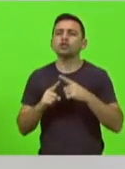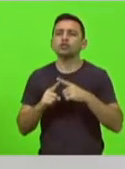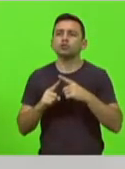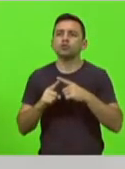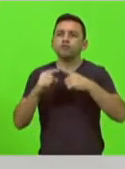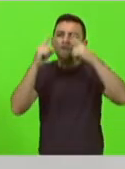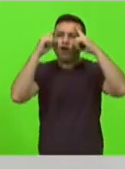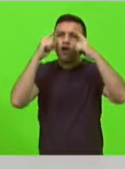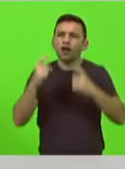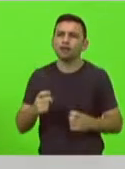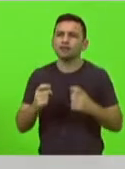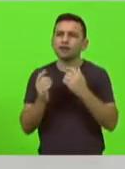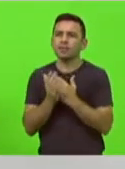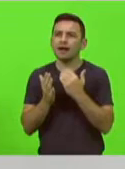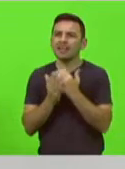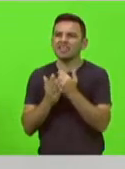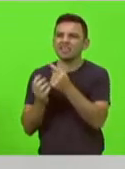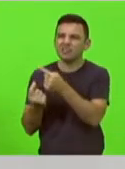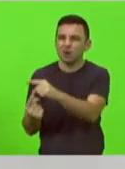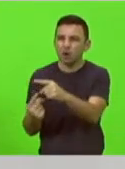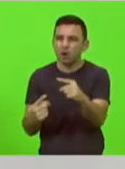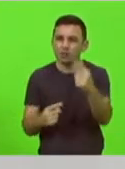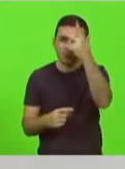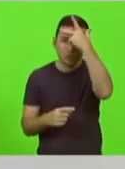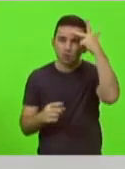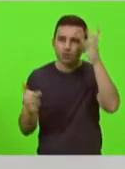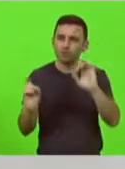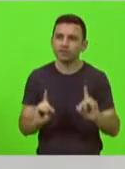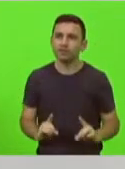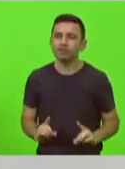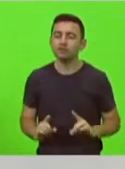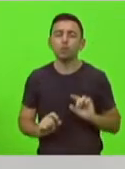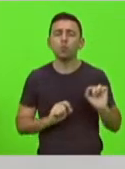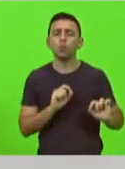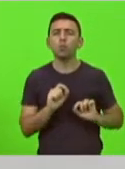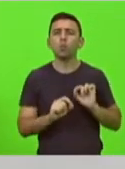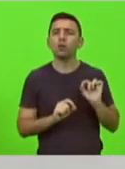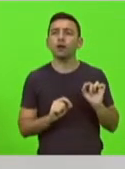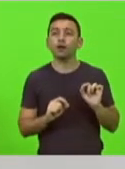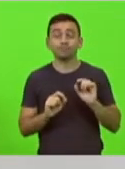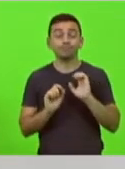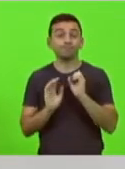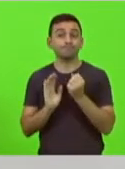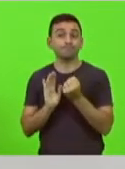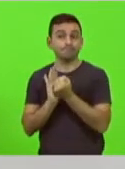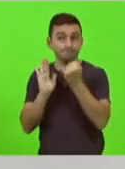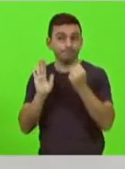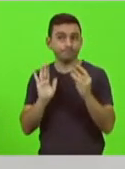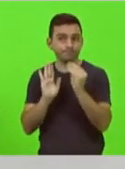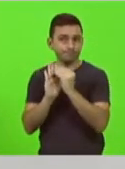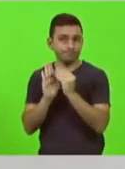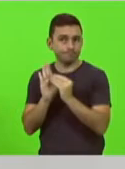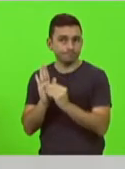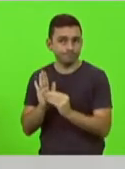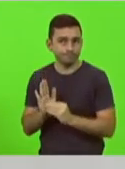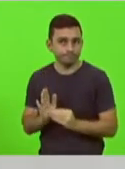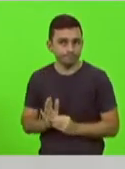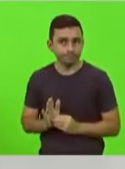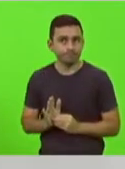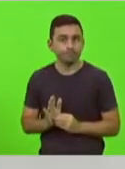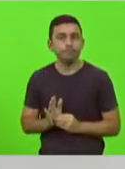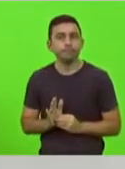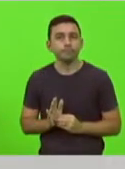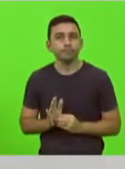mais presente contra pessoas com deficiência? Os registros de violência contra deficientes se